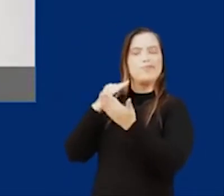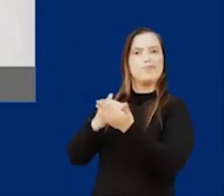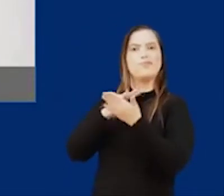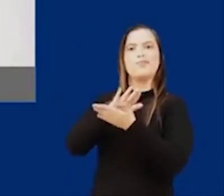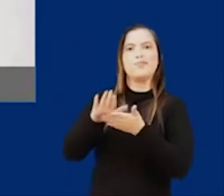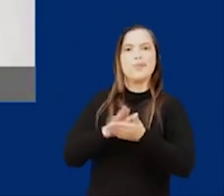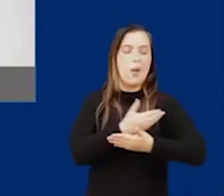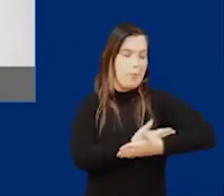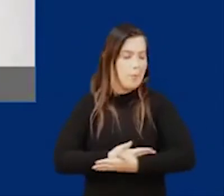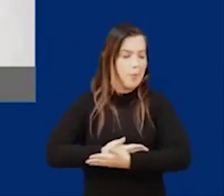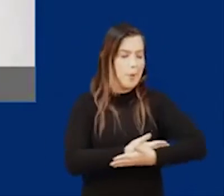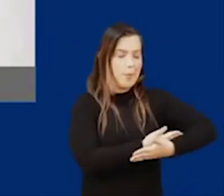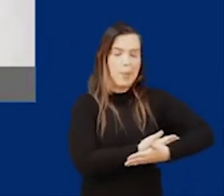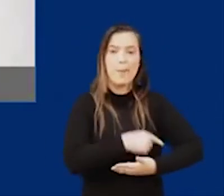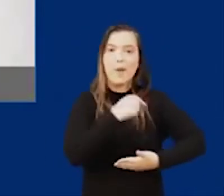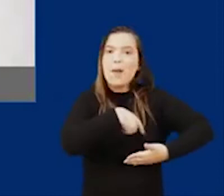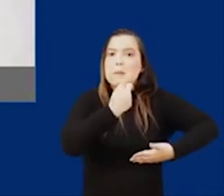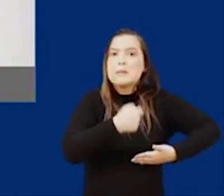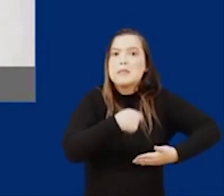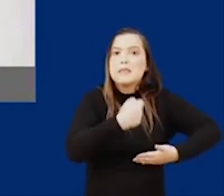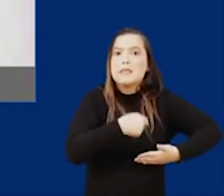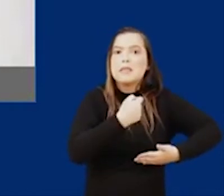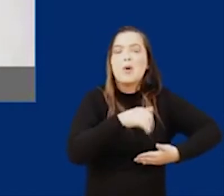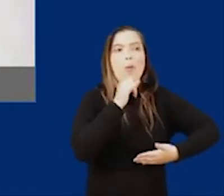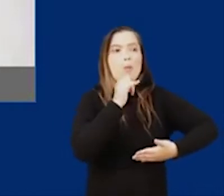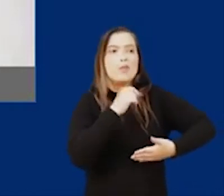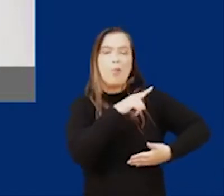bebê precisou passar alguns dias mais